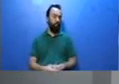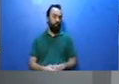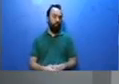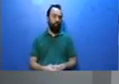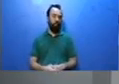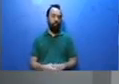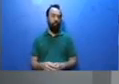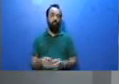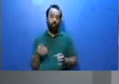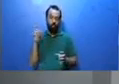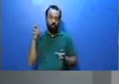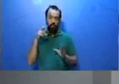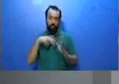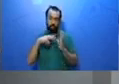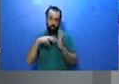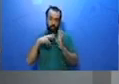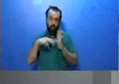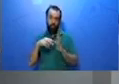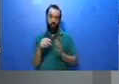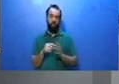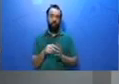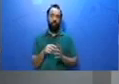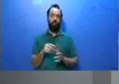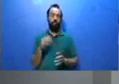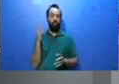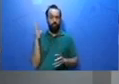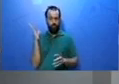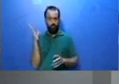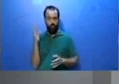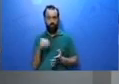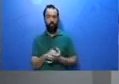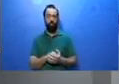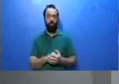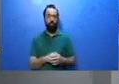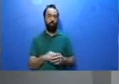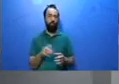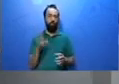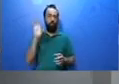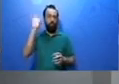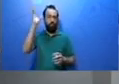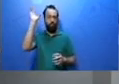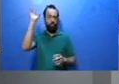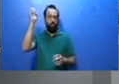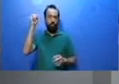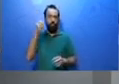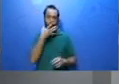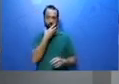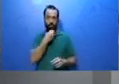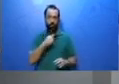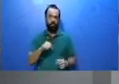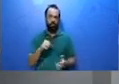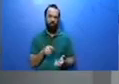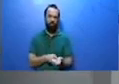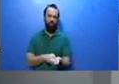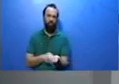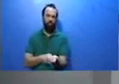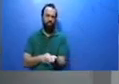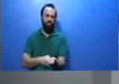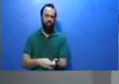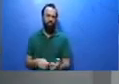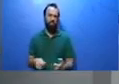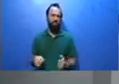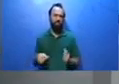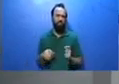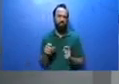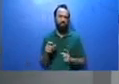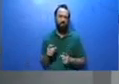a revisão da nossa tira? Adão, uma lâmpada masculina, está irritado,